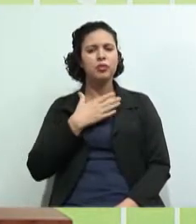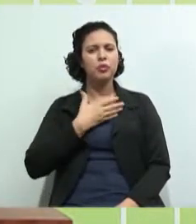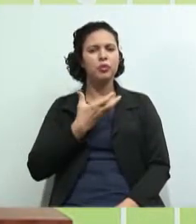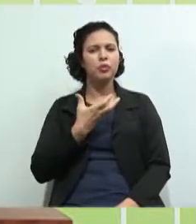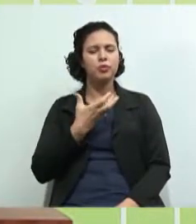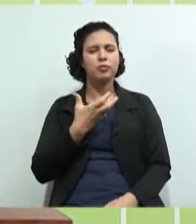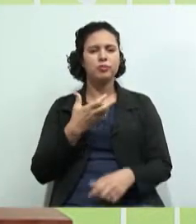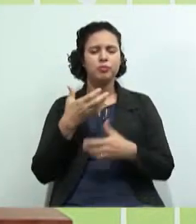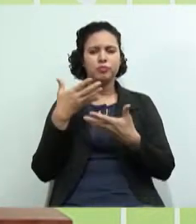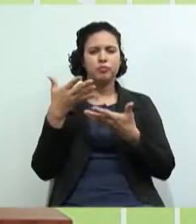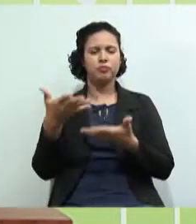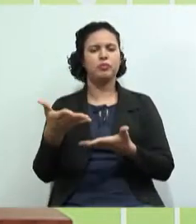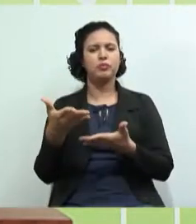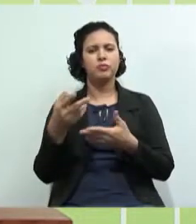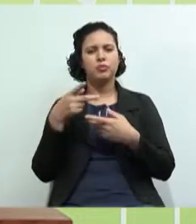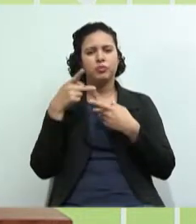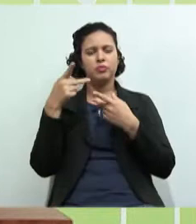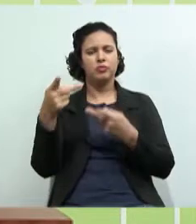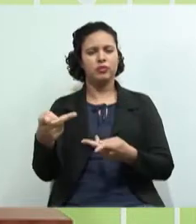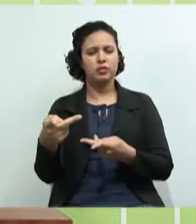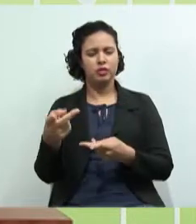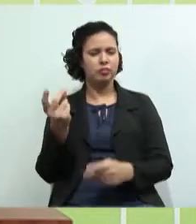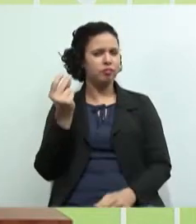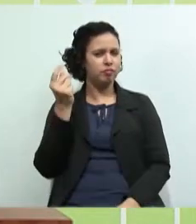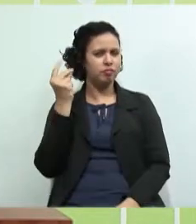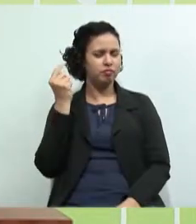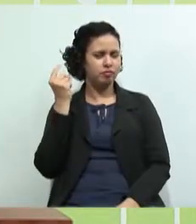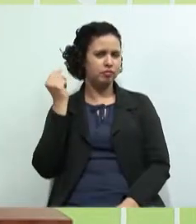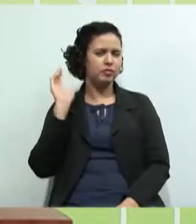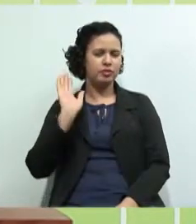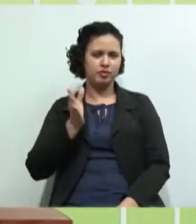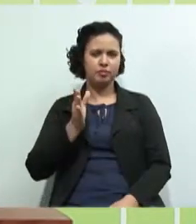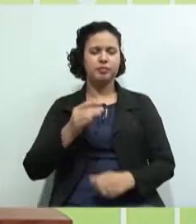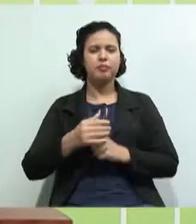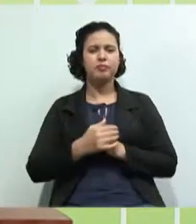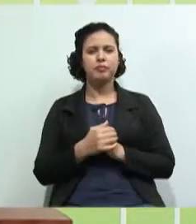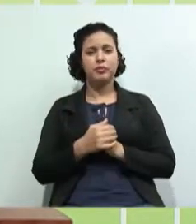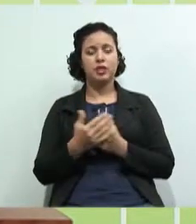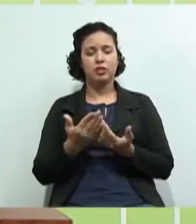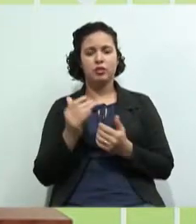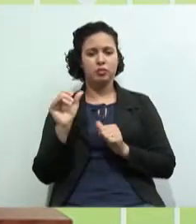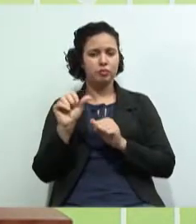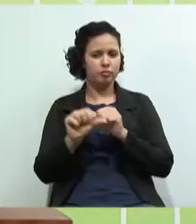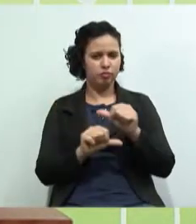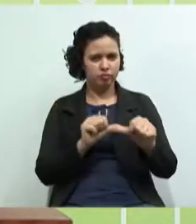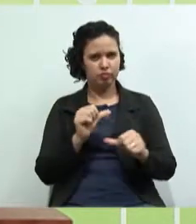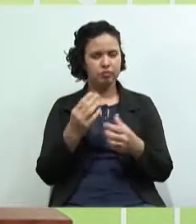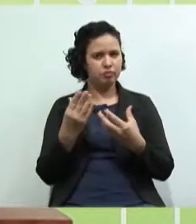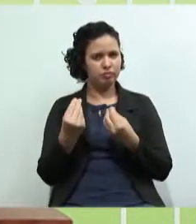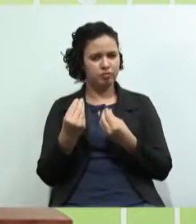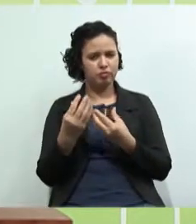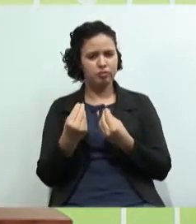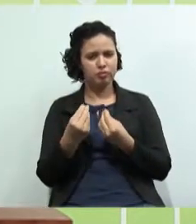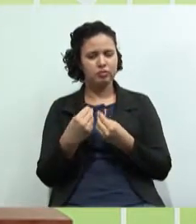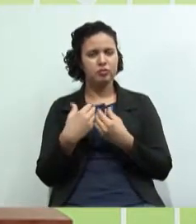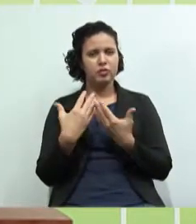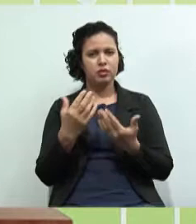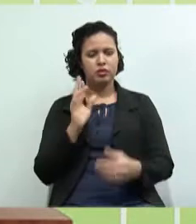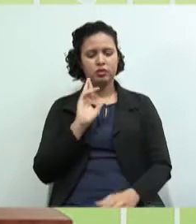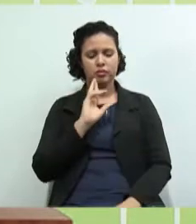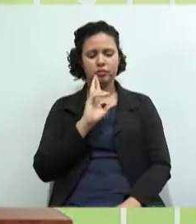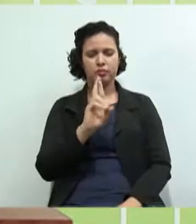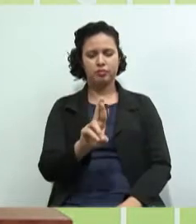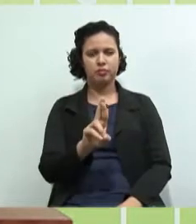na verdade. Então, já fui algumas vezes aí, já tem muito tempo, é claro. Com certeza já mudou muito esse município, mas é claro, a resposta de